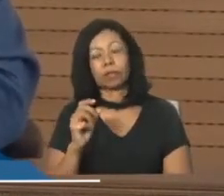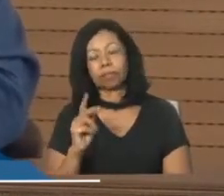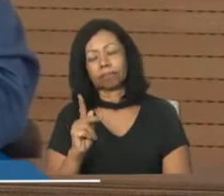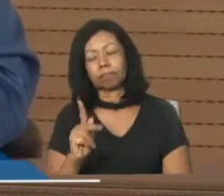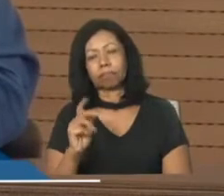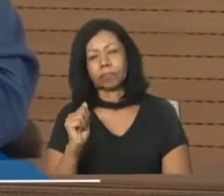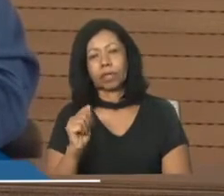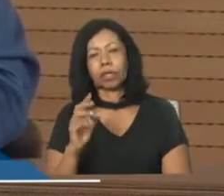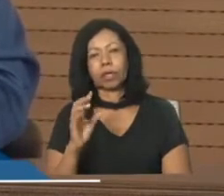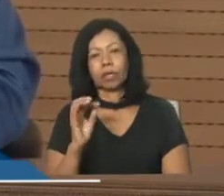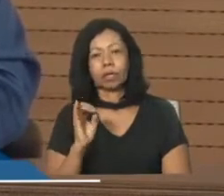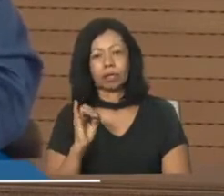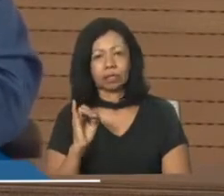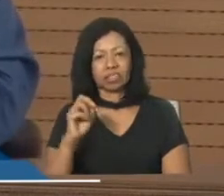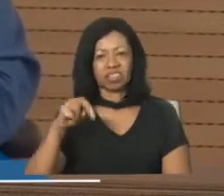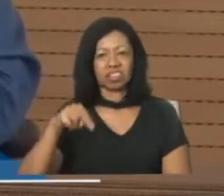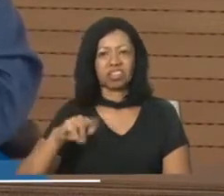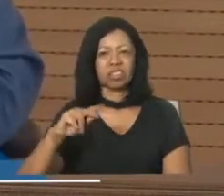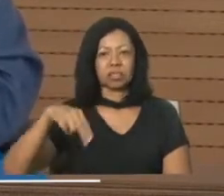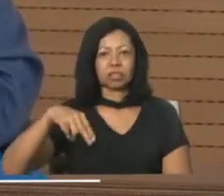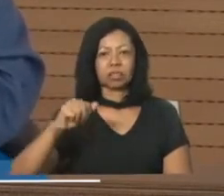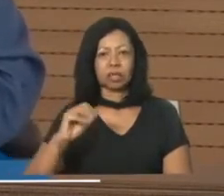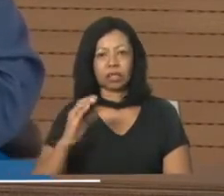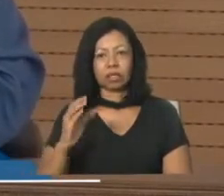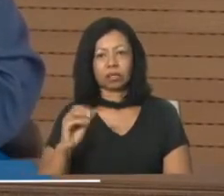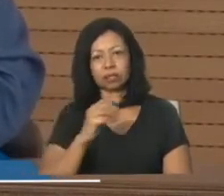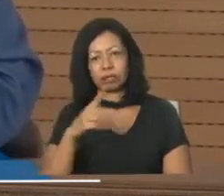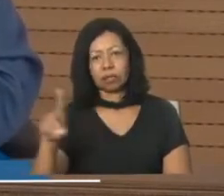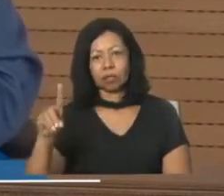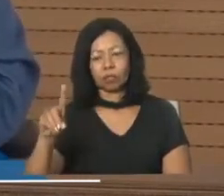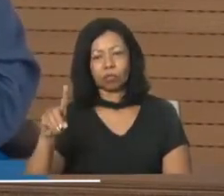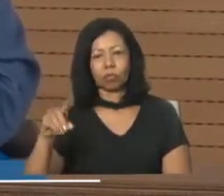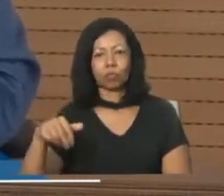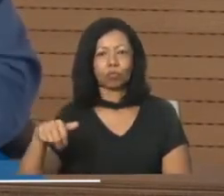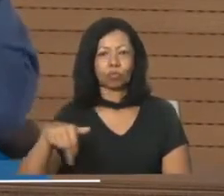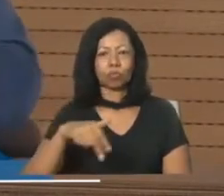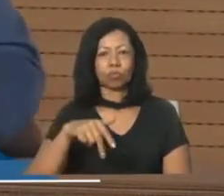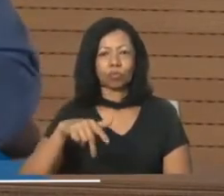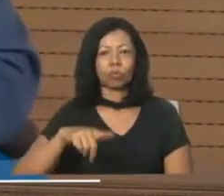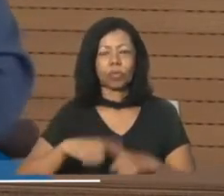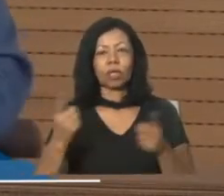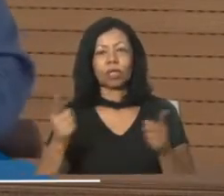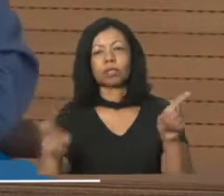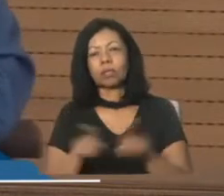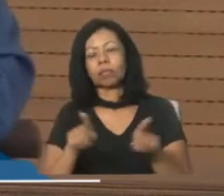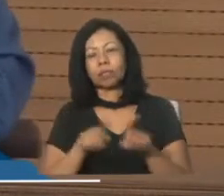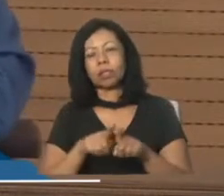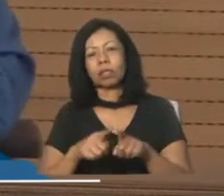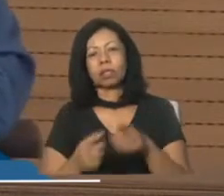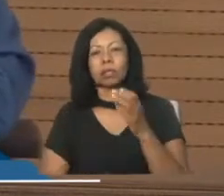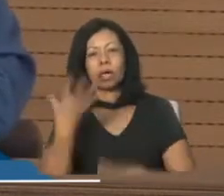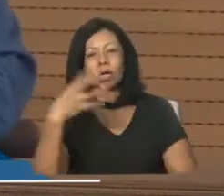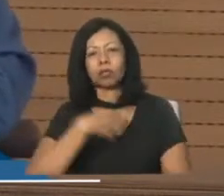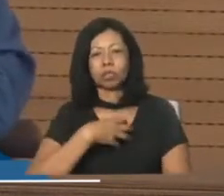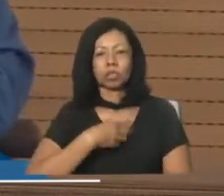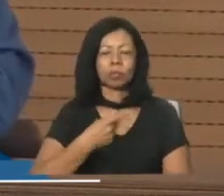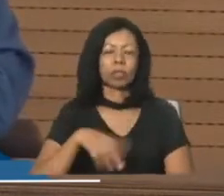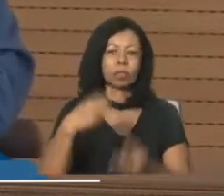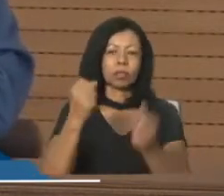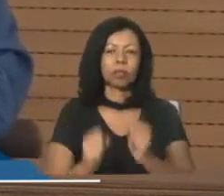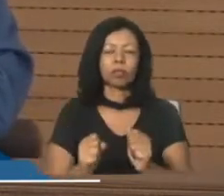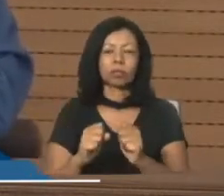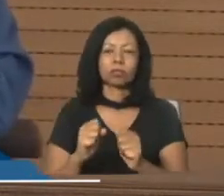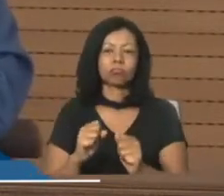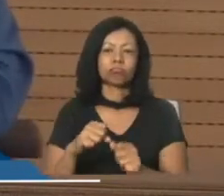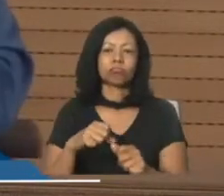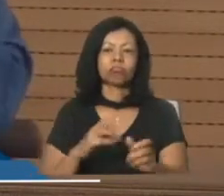devemos não só parabenizar, mas também criarmos meio, mecanismo, para que eles possam ter estrutura para